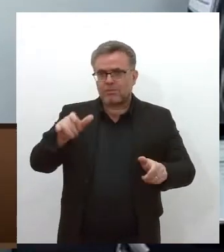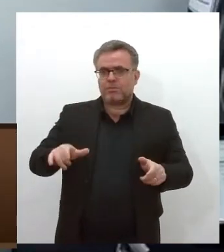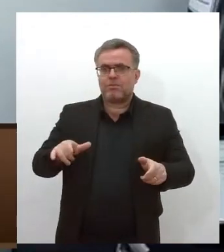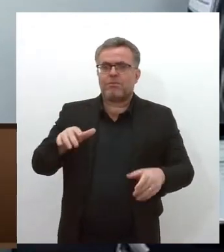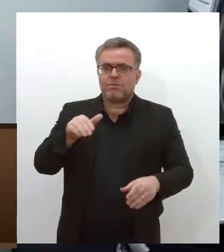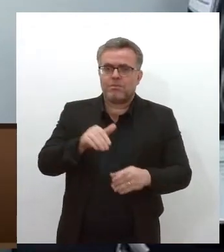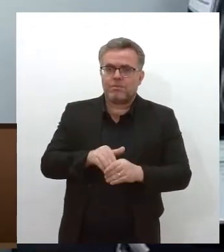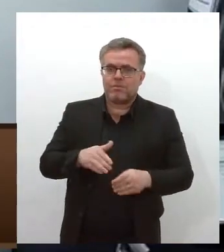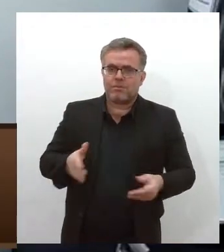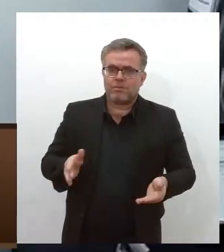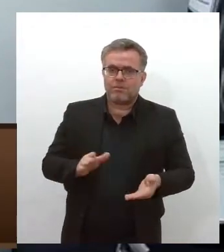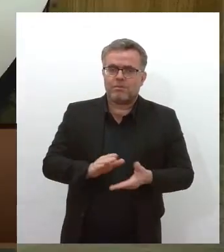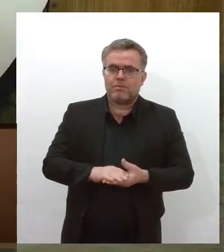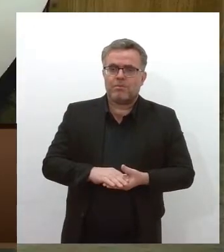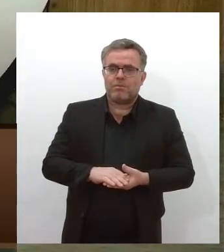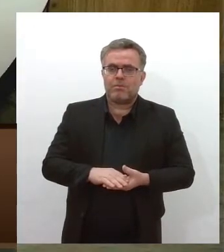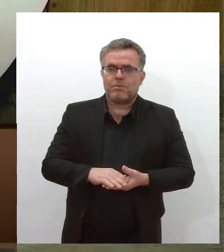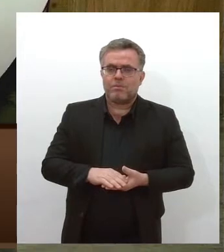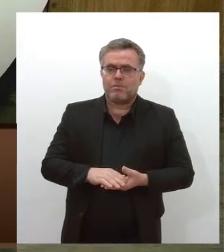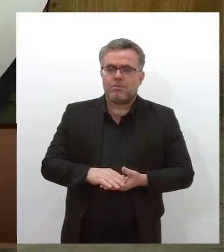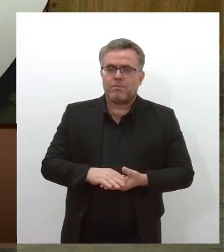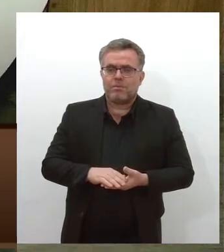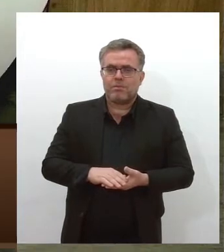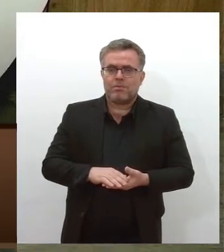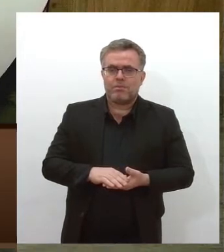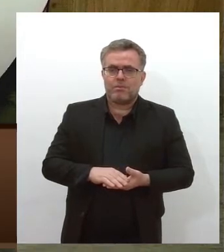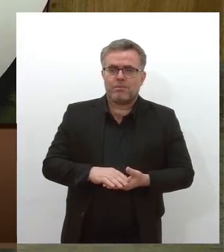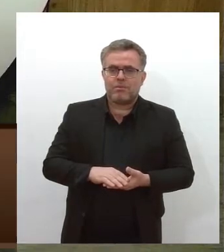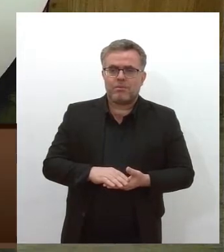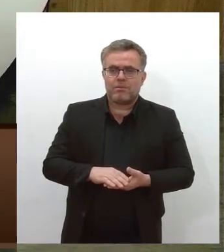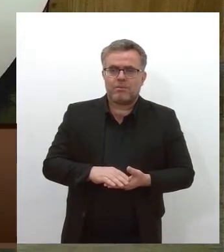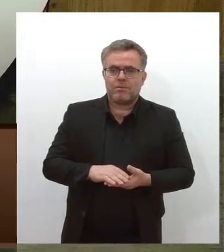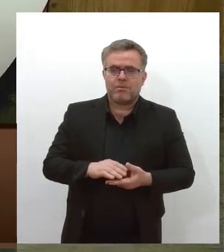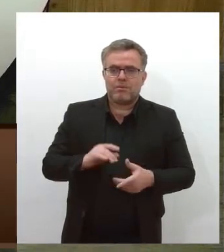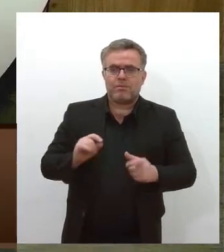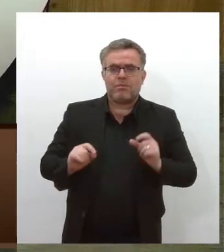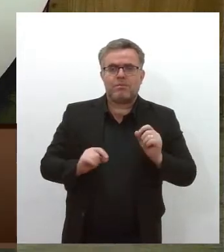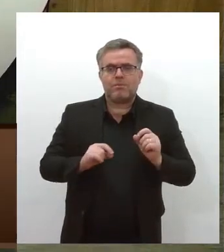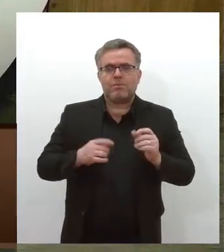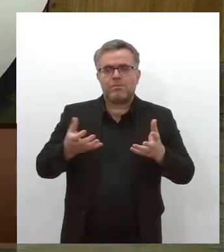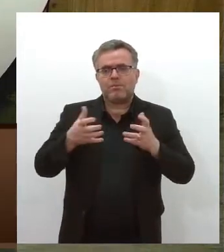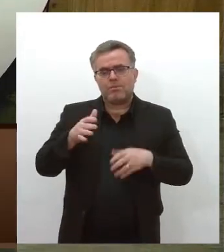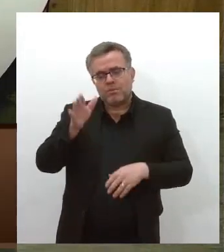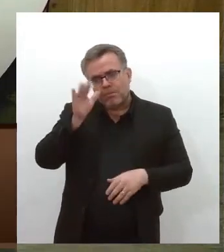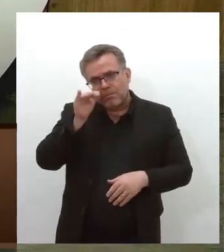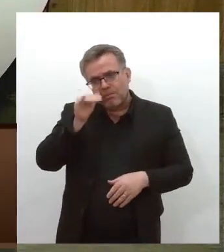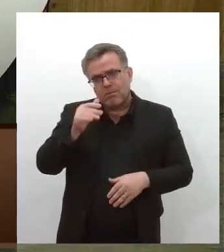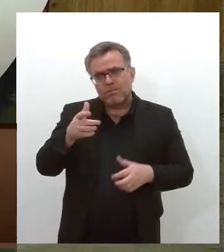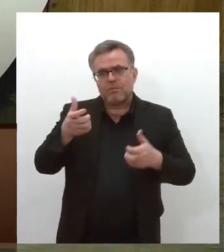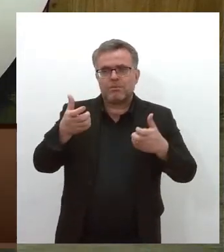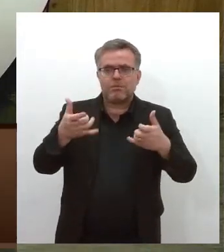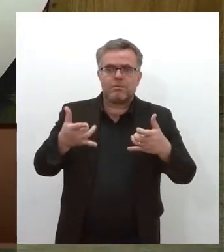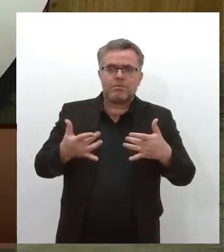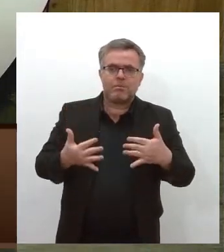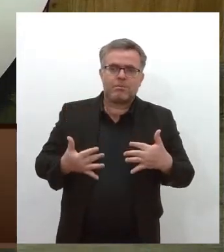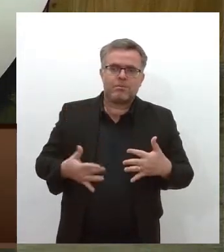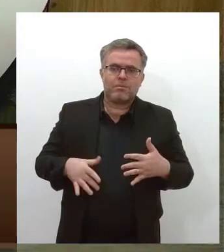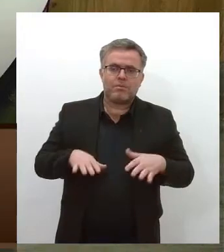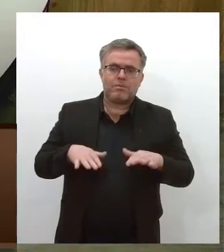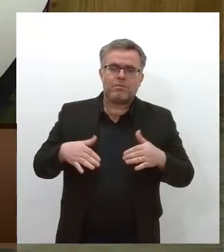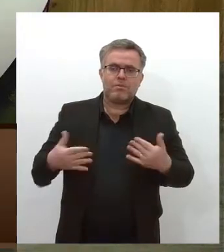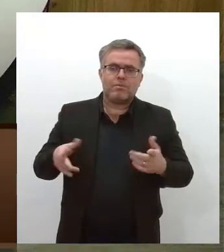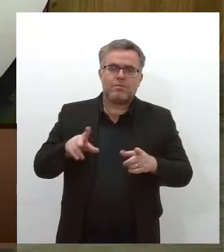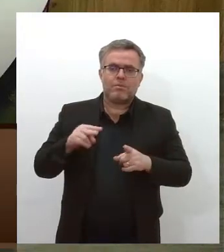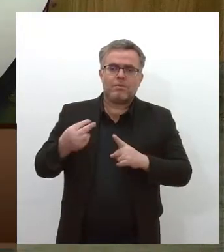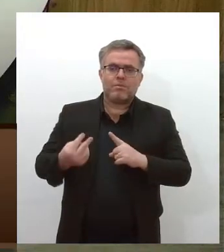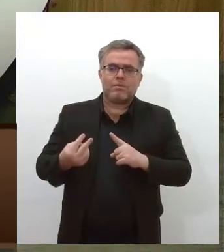Legislativo. Doutor Valdir, eu queria que o senhor falasse para a gente um pouquinho qual é a percepção, qual é a impressão que o senhor